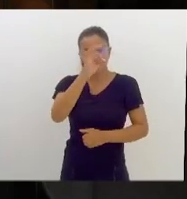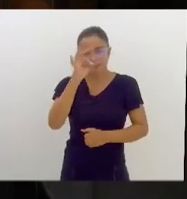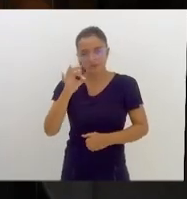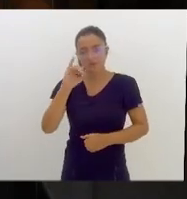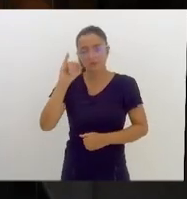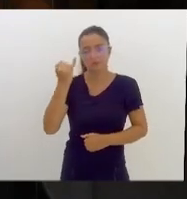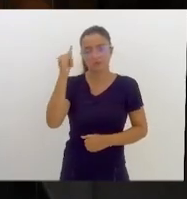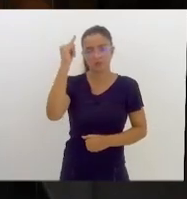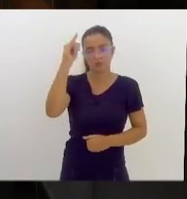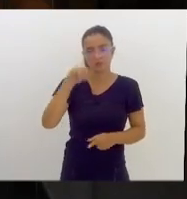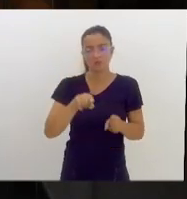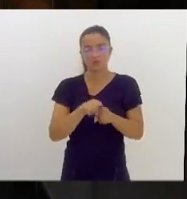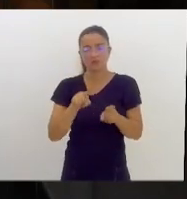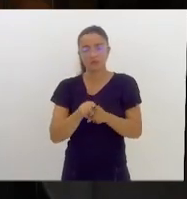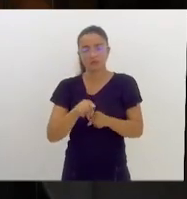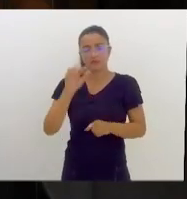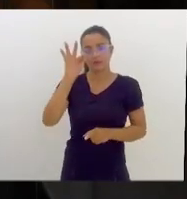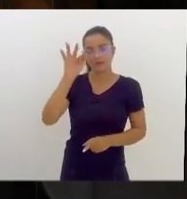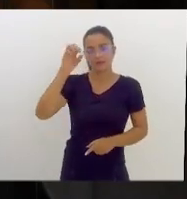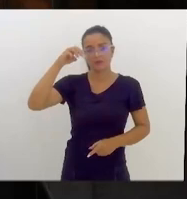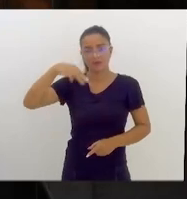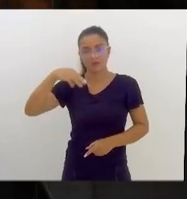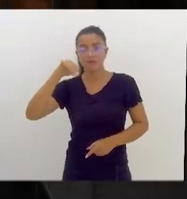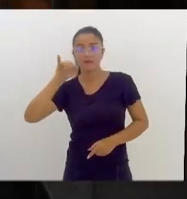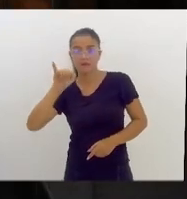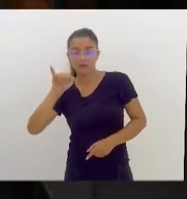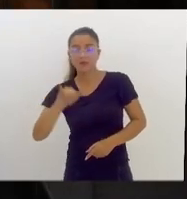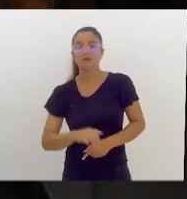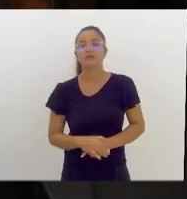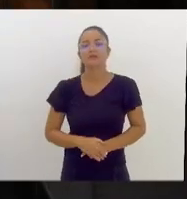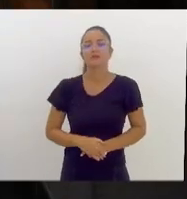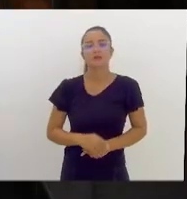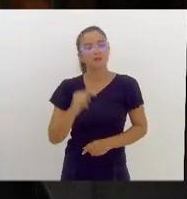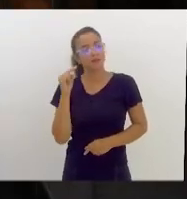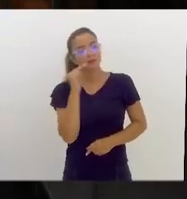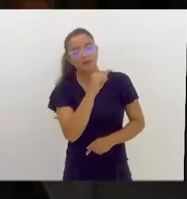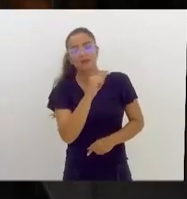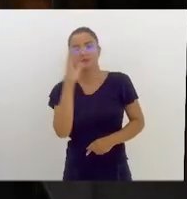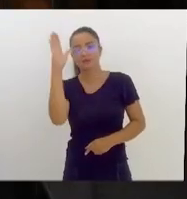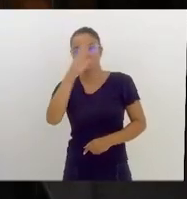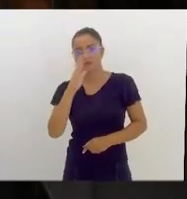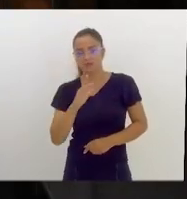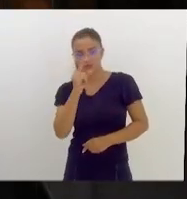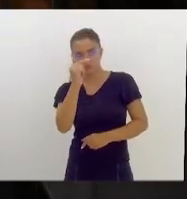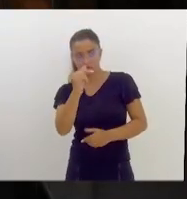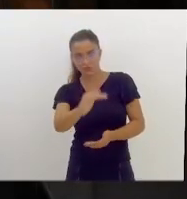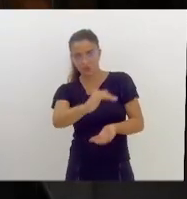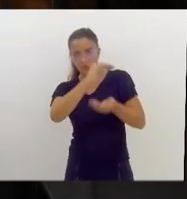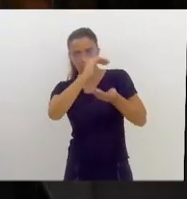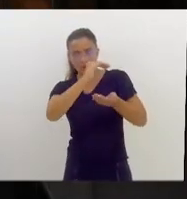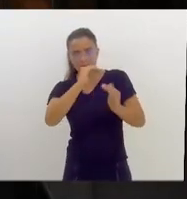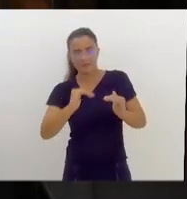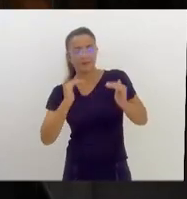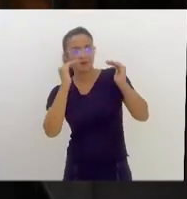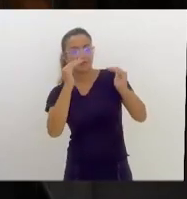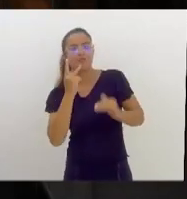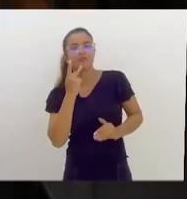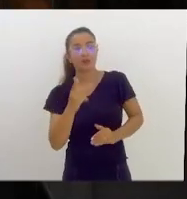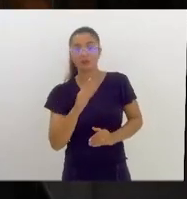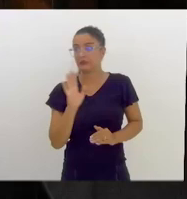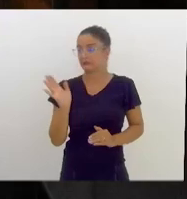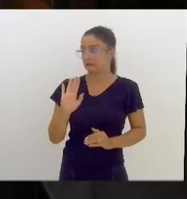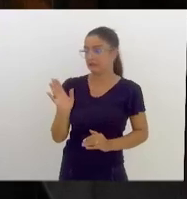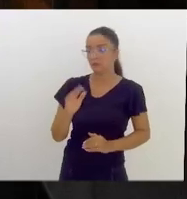o Fundo Monetário Internacional, chegou para o Tesouro Nacional e falou assim, não dá para botar